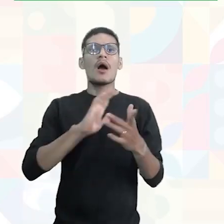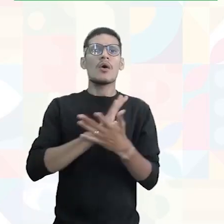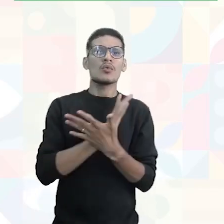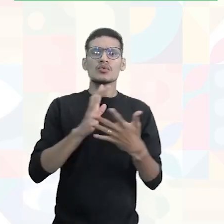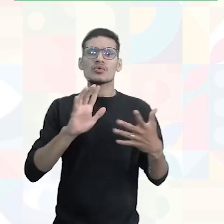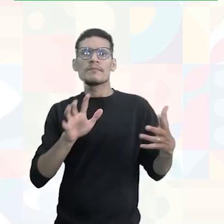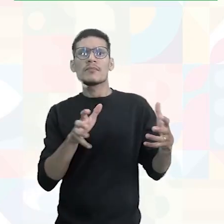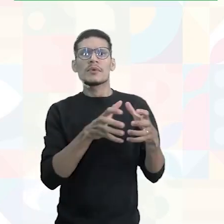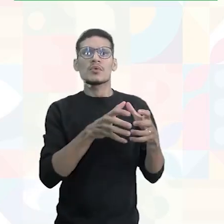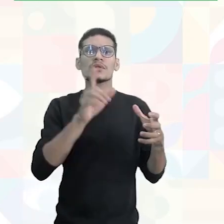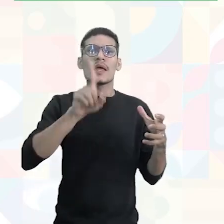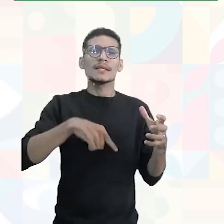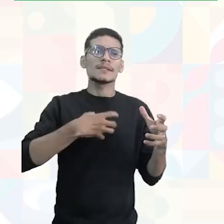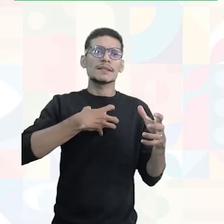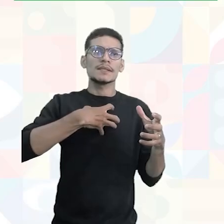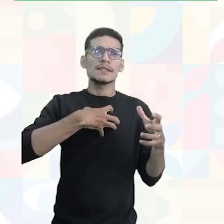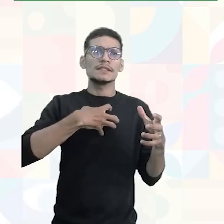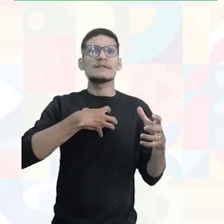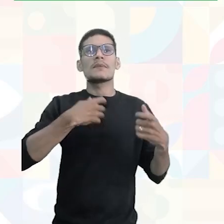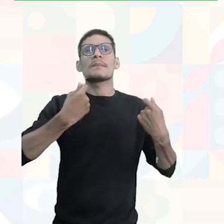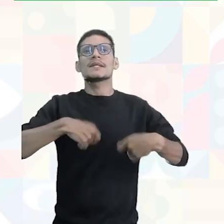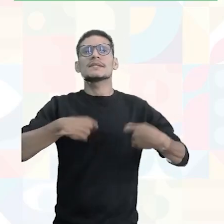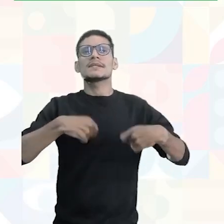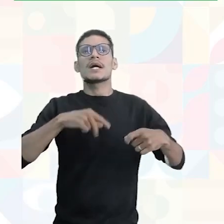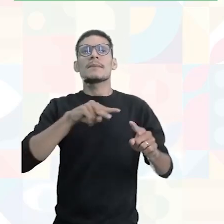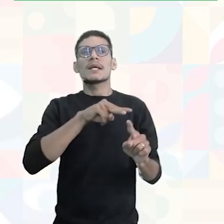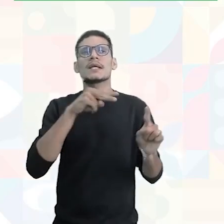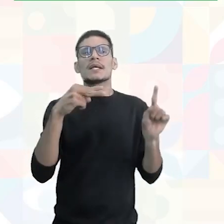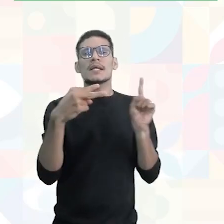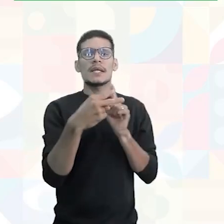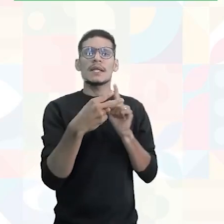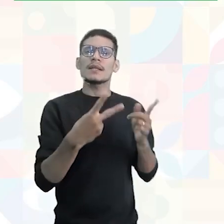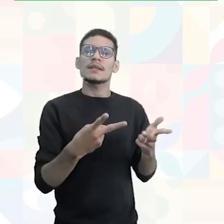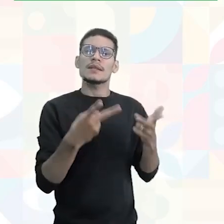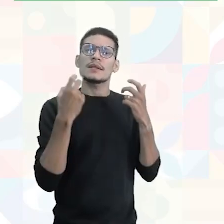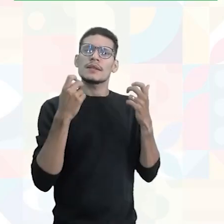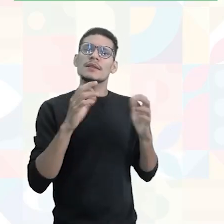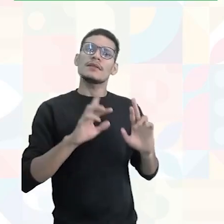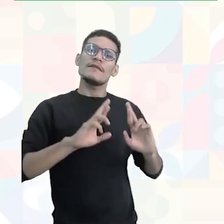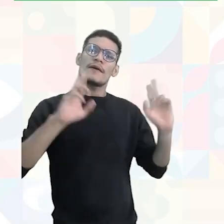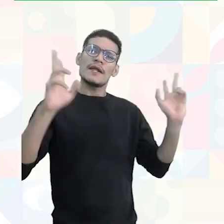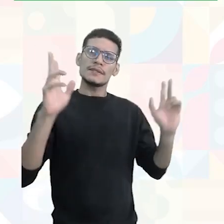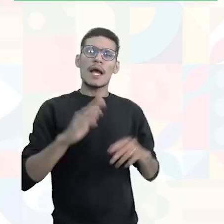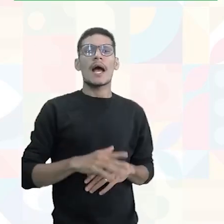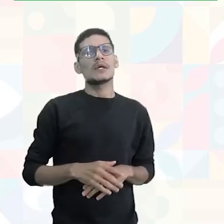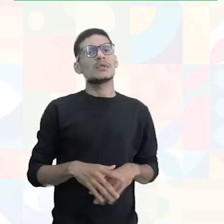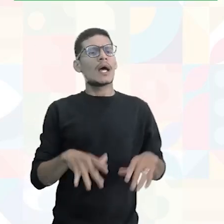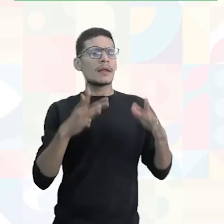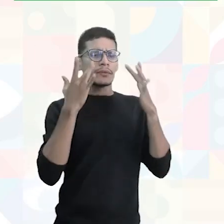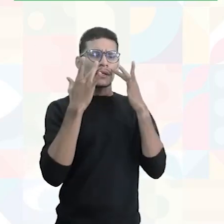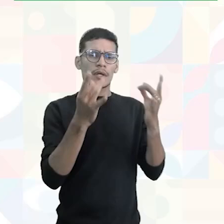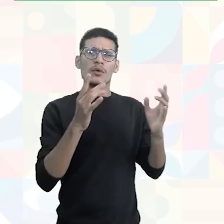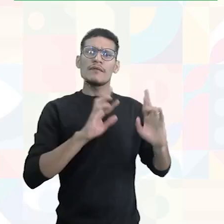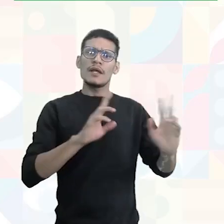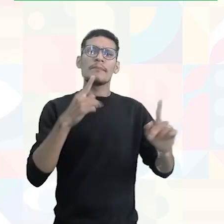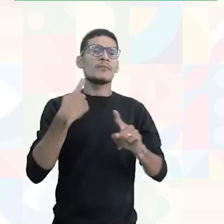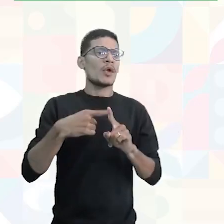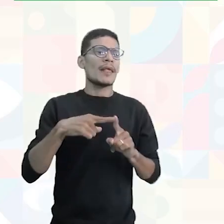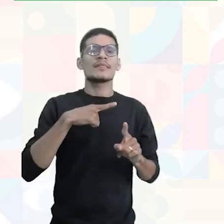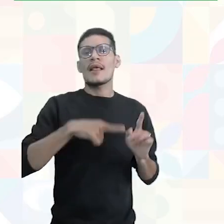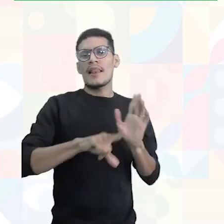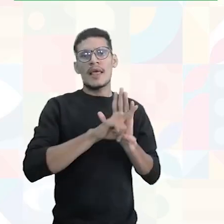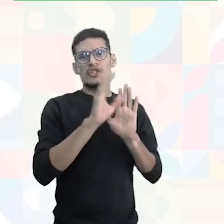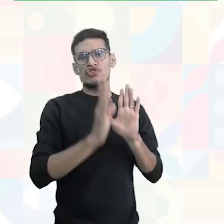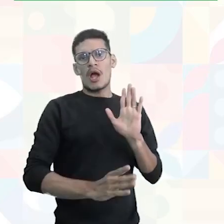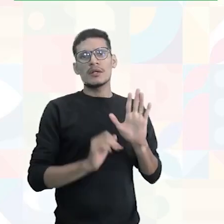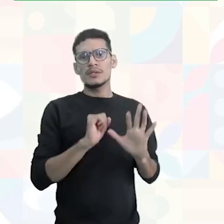públicos são sensíveis e necessitam de um olhar diferenciado ali, até porque eles têm um respaldo legal para isso, a